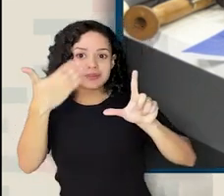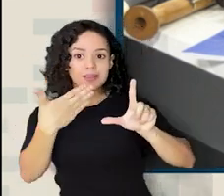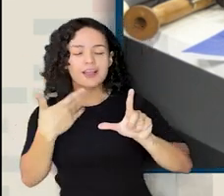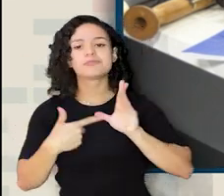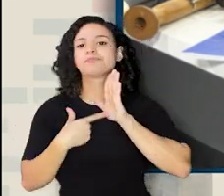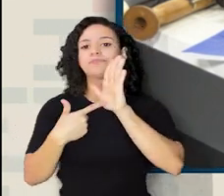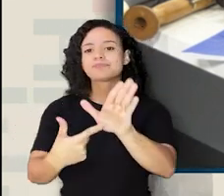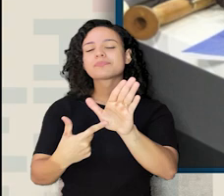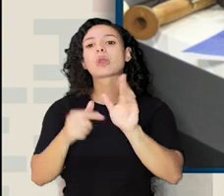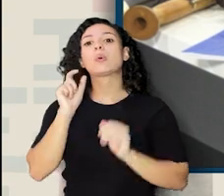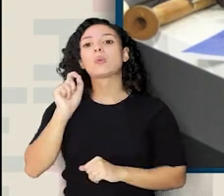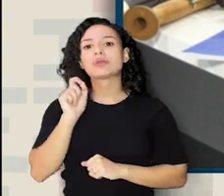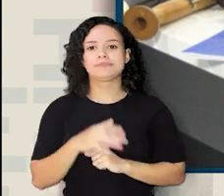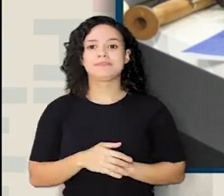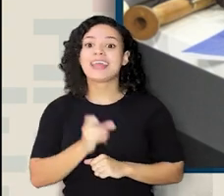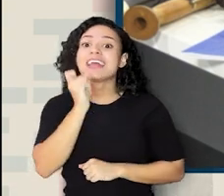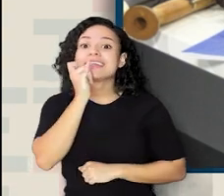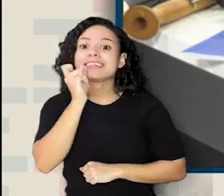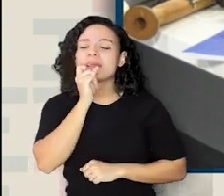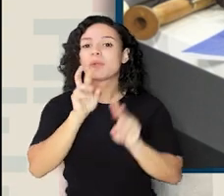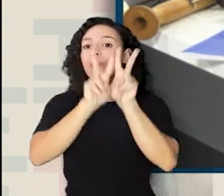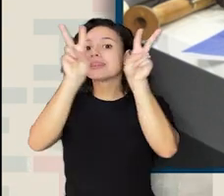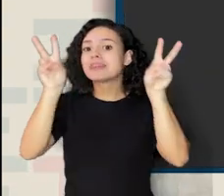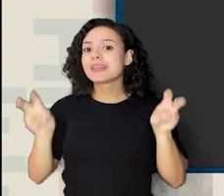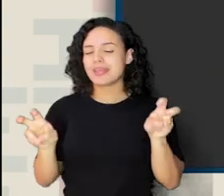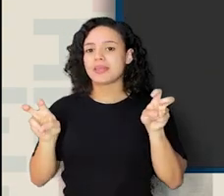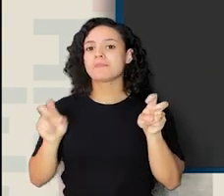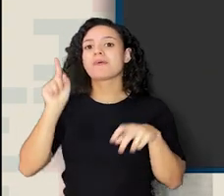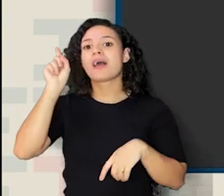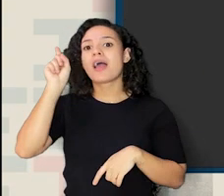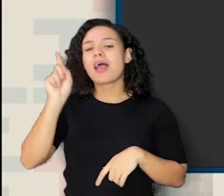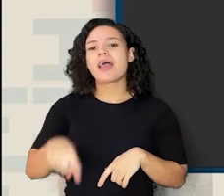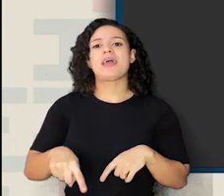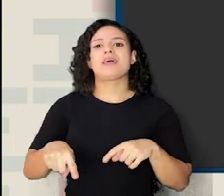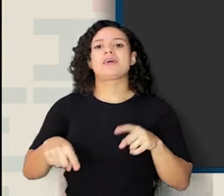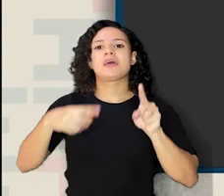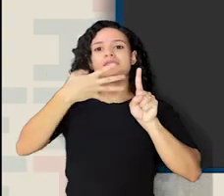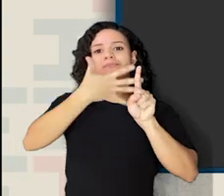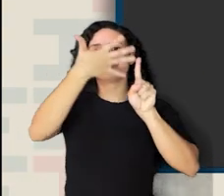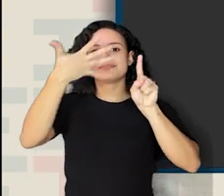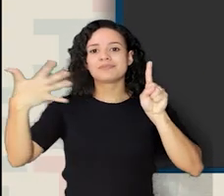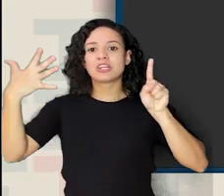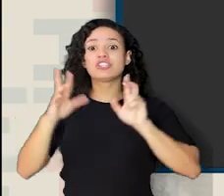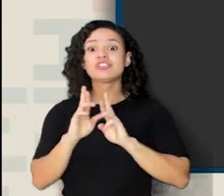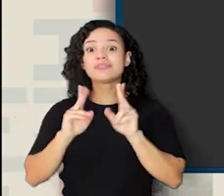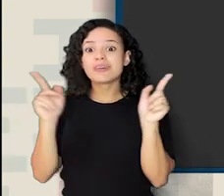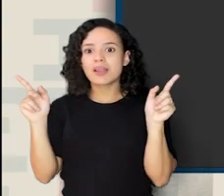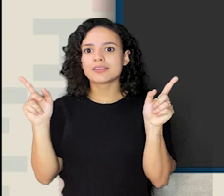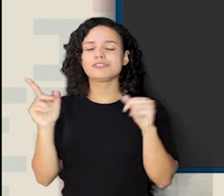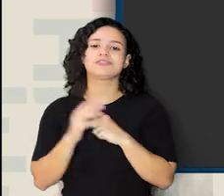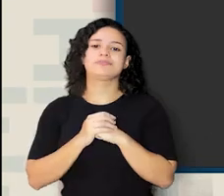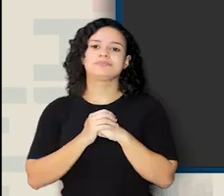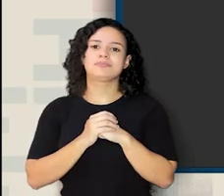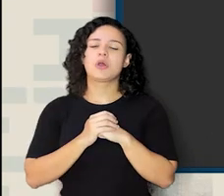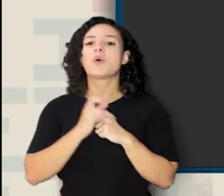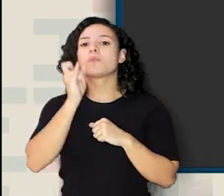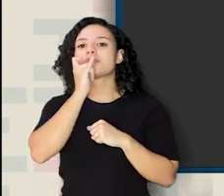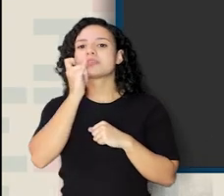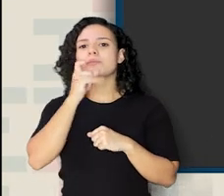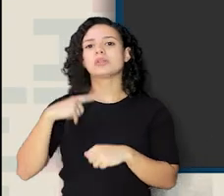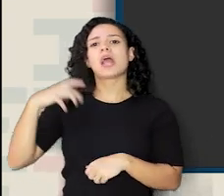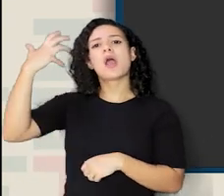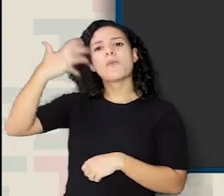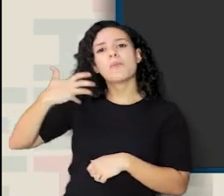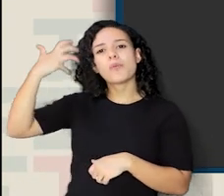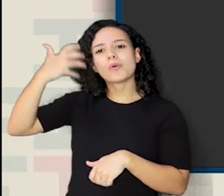No slide, por exemplo, eu trouxe esse universo, por exemplo, em relação às notações distintas que um flautista tem que dominar.